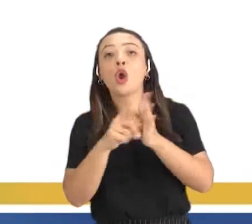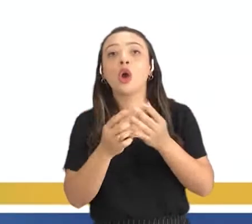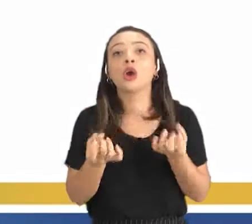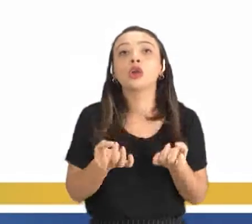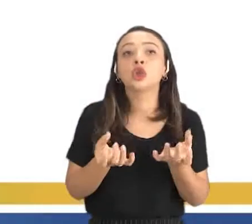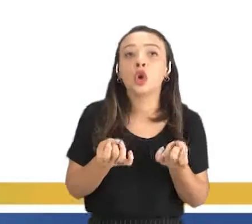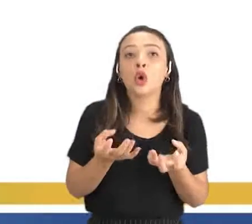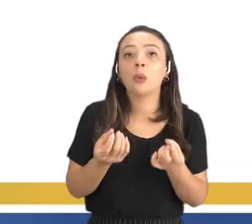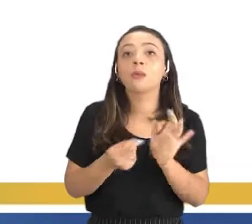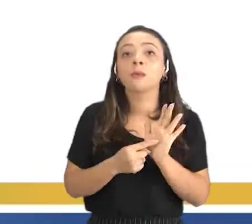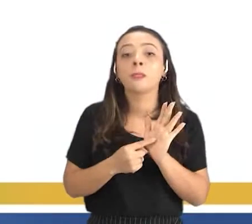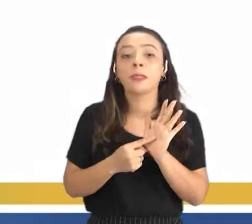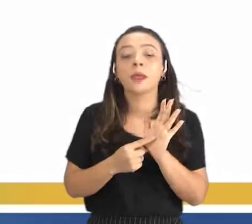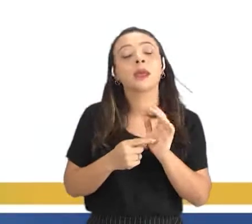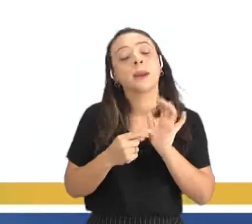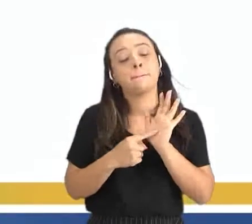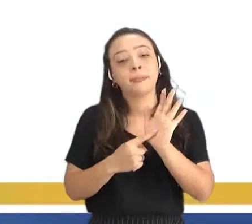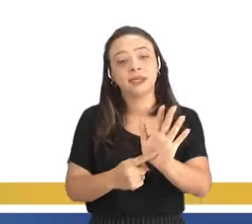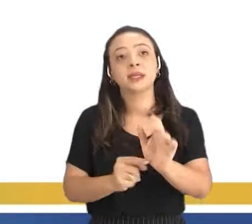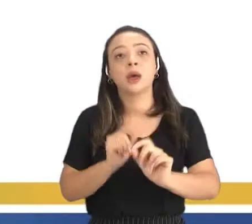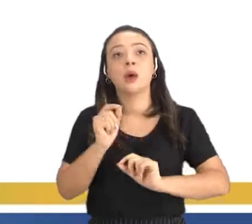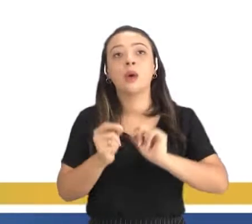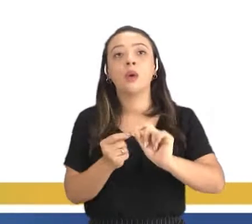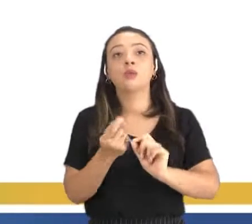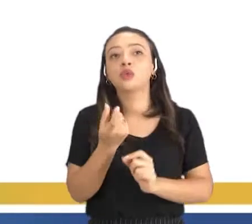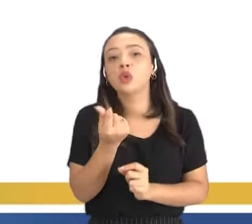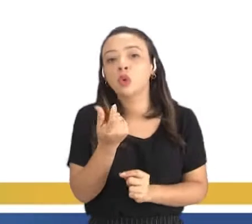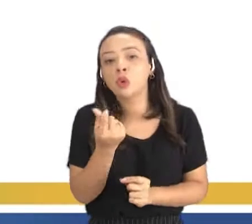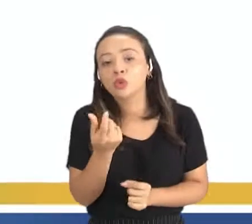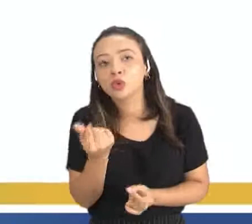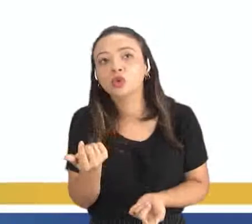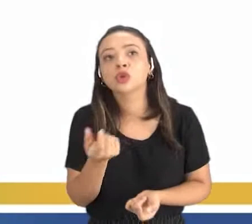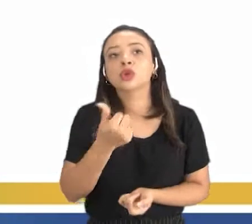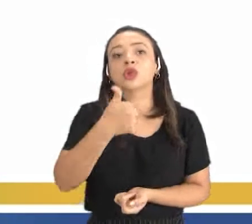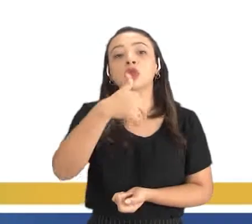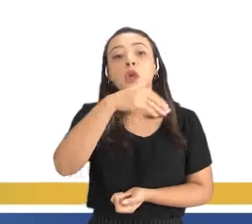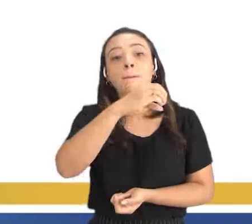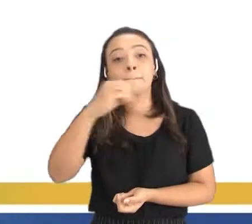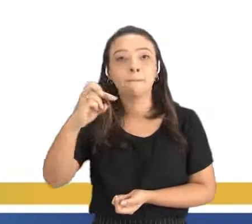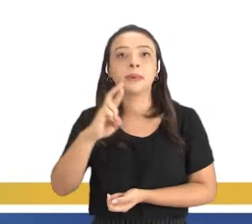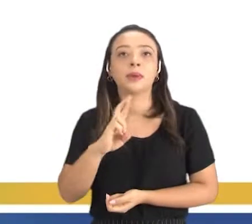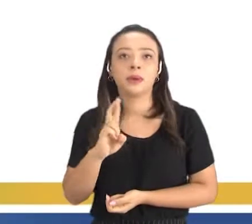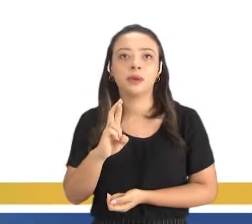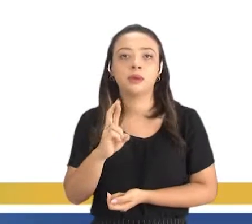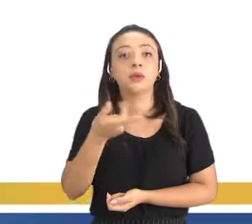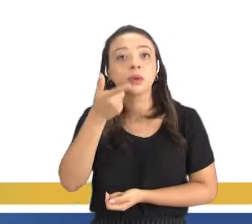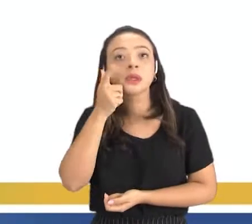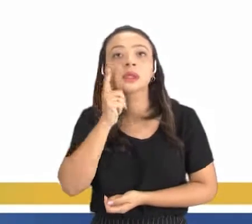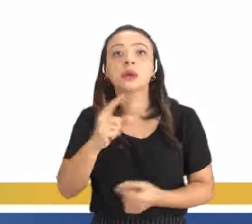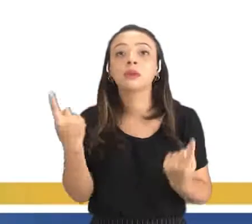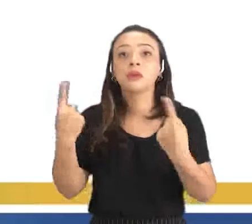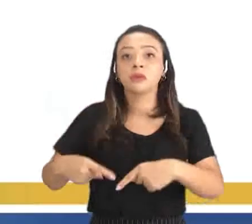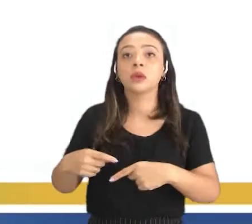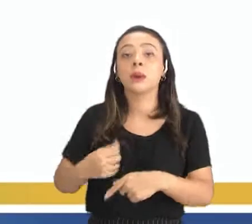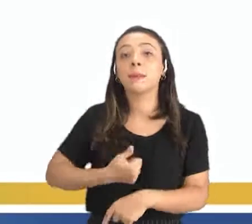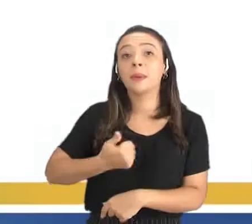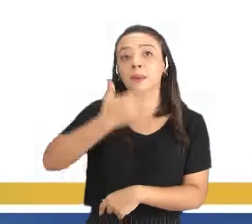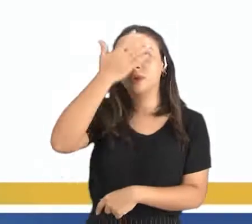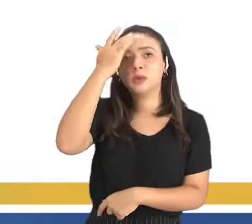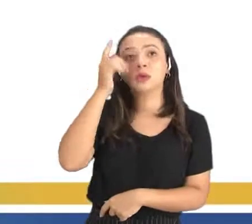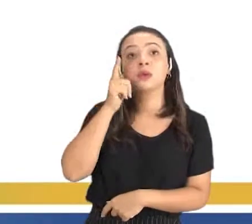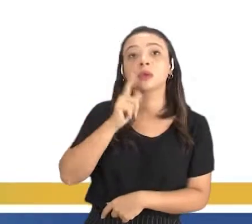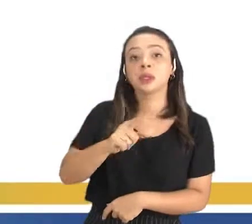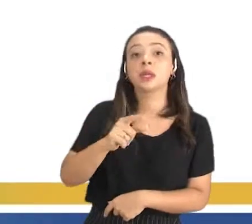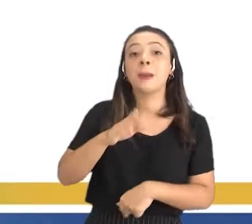de R$1.000. Ganhará o desafio o primeiro participante que conseguir fazer o maior número